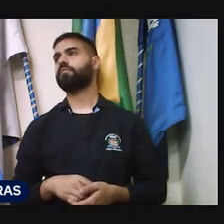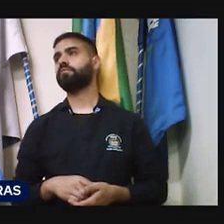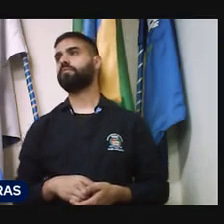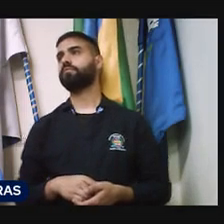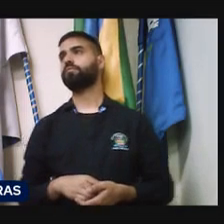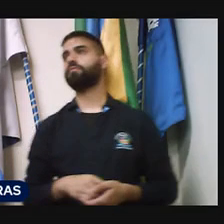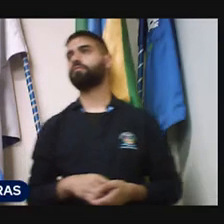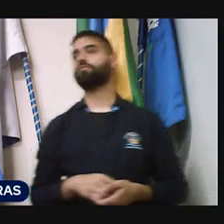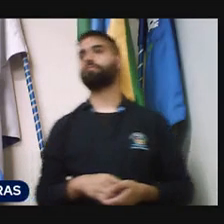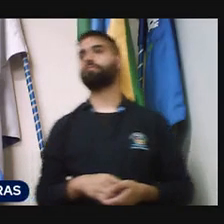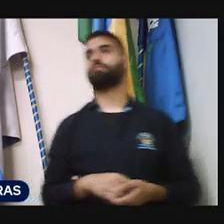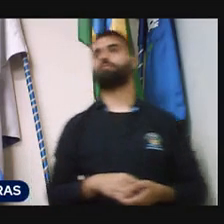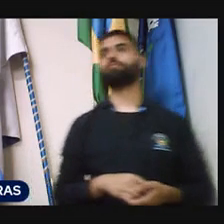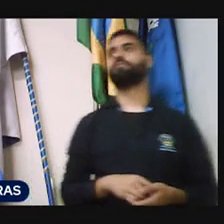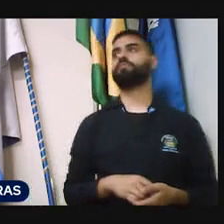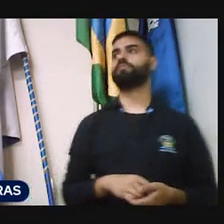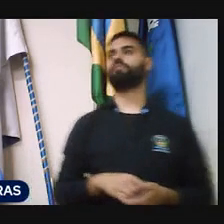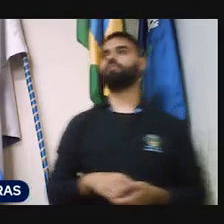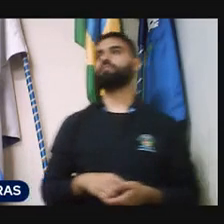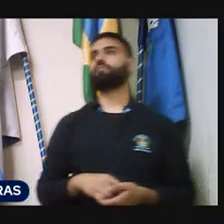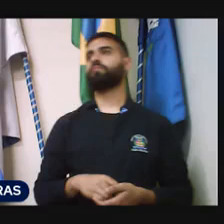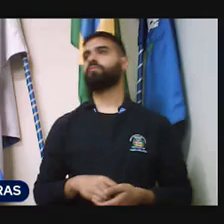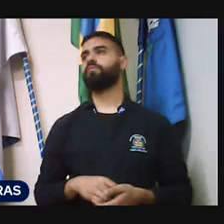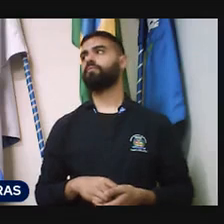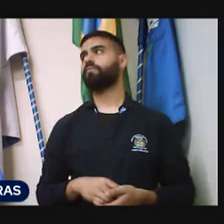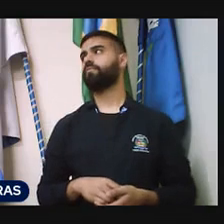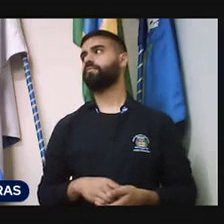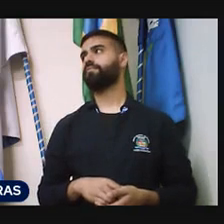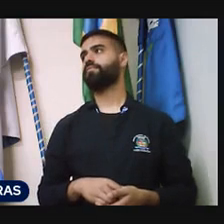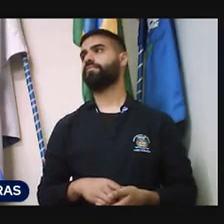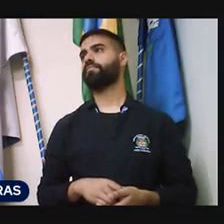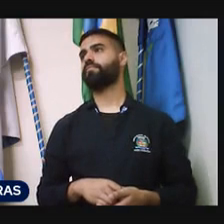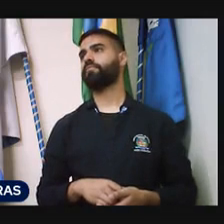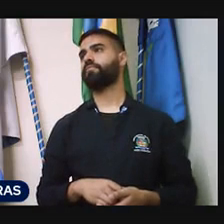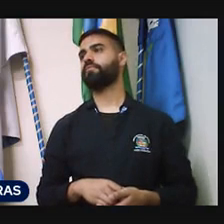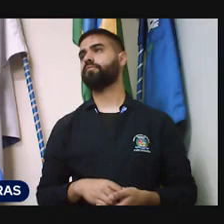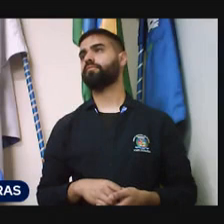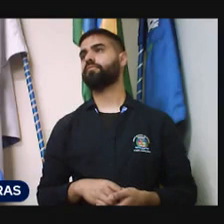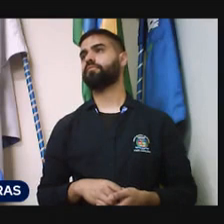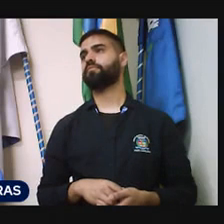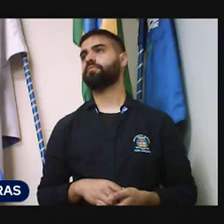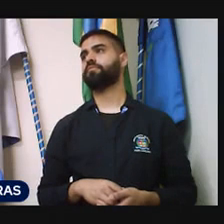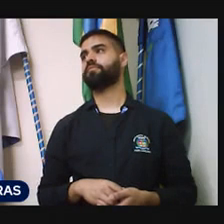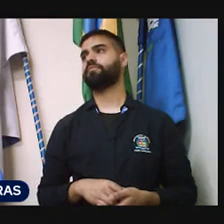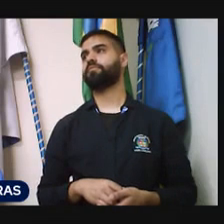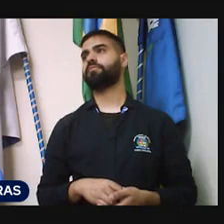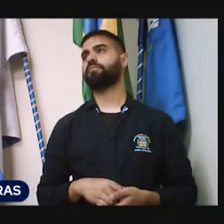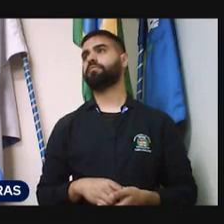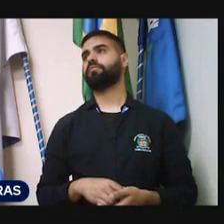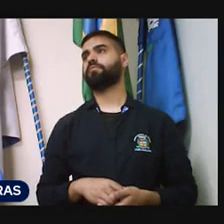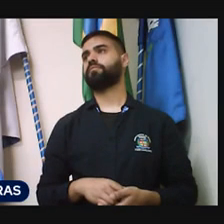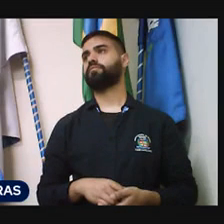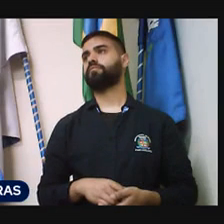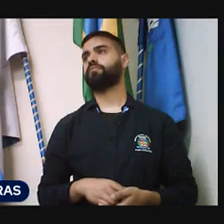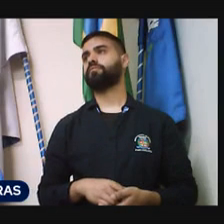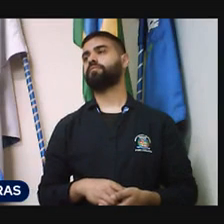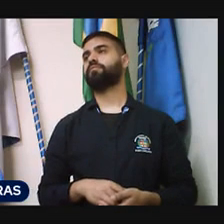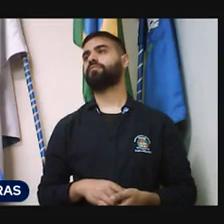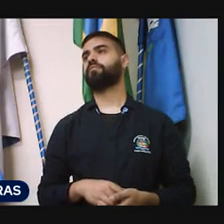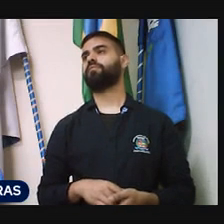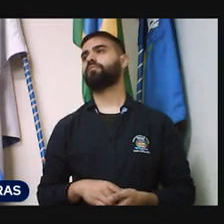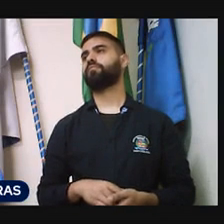daqui Vereador é E aí E aí